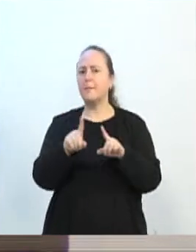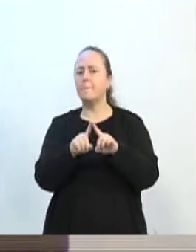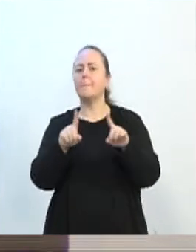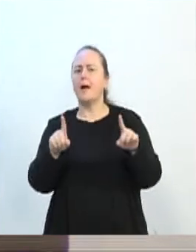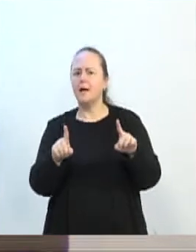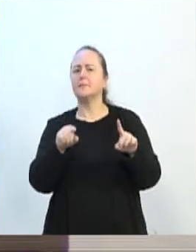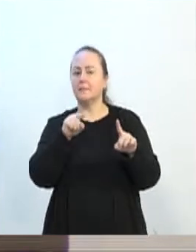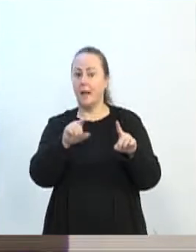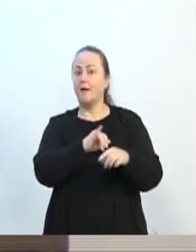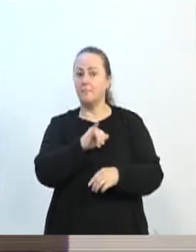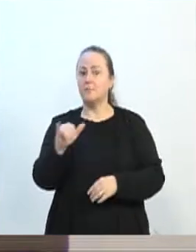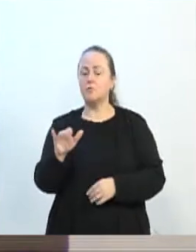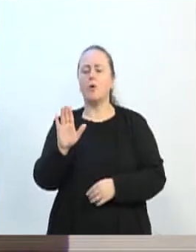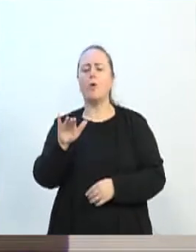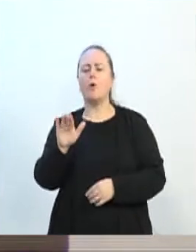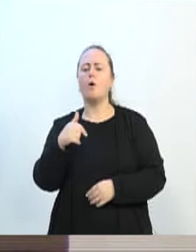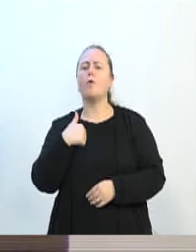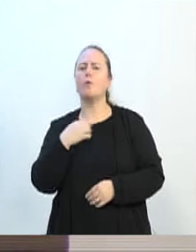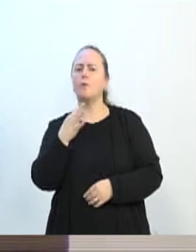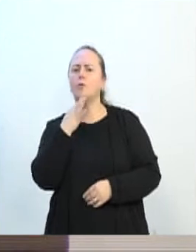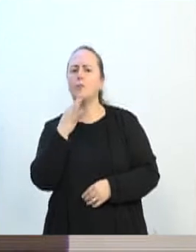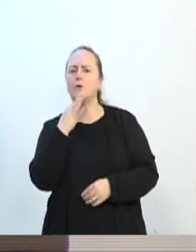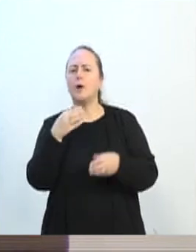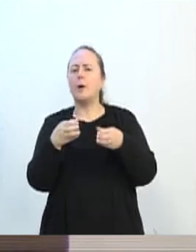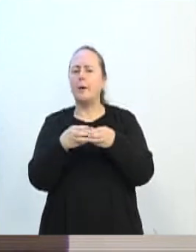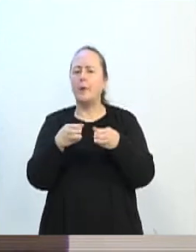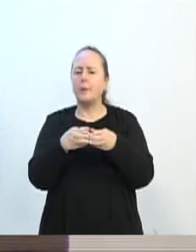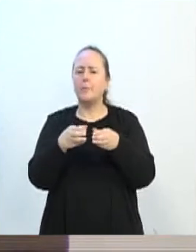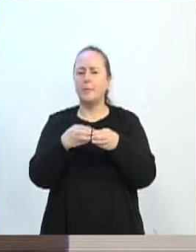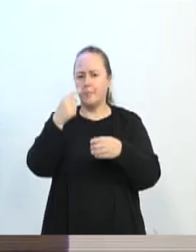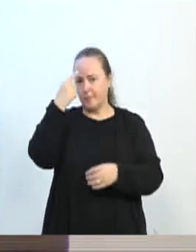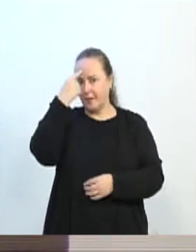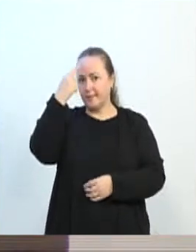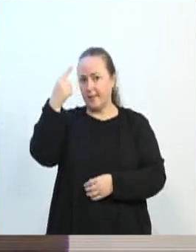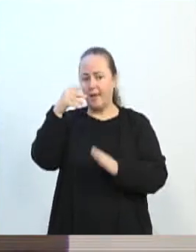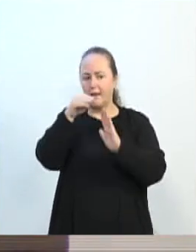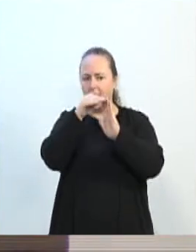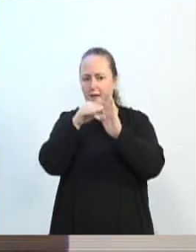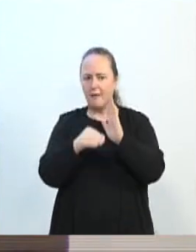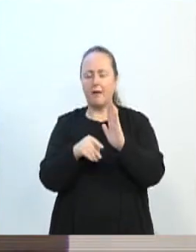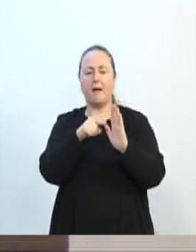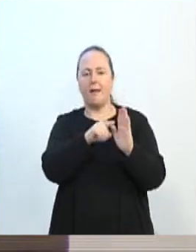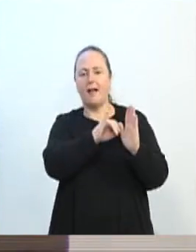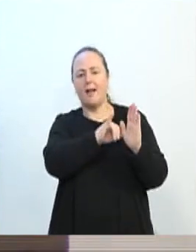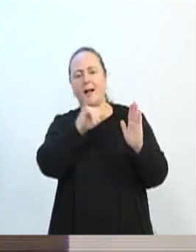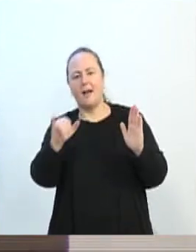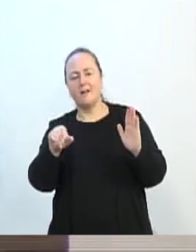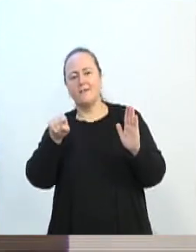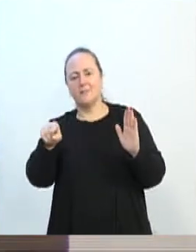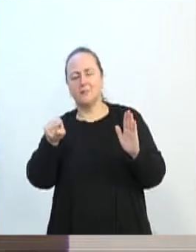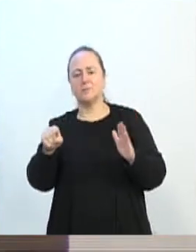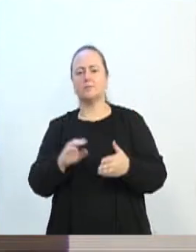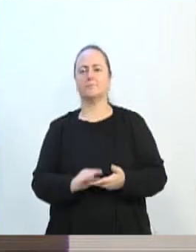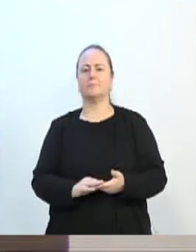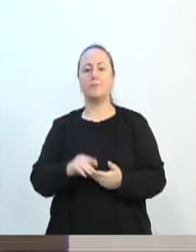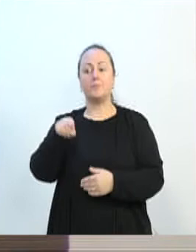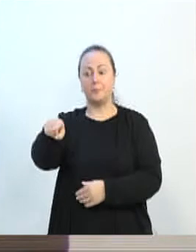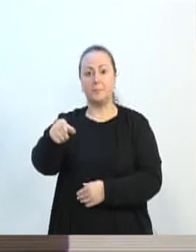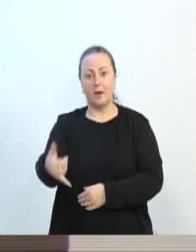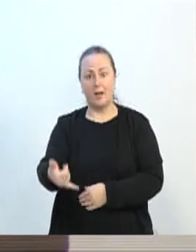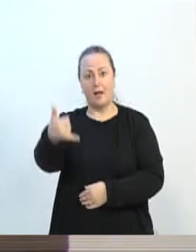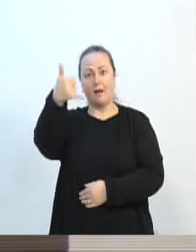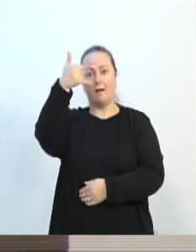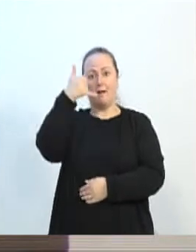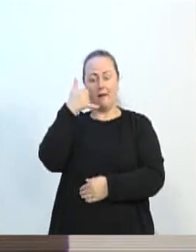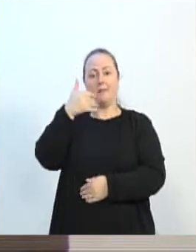pessoal lá no Sul, e resumiu para ele a ideia do nosso programa. Dias depois, o Fernando, liga para a gente e apresenta